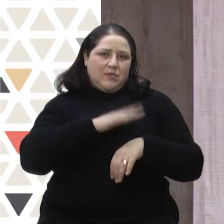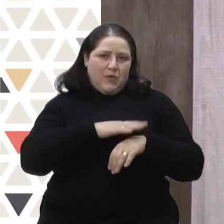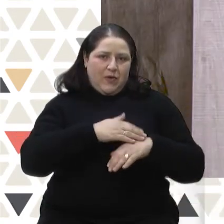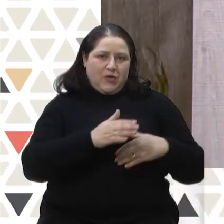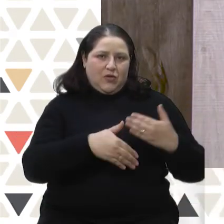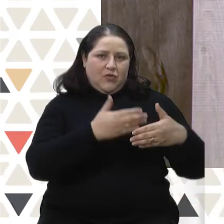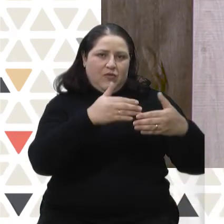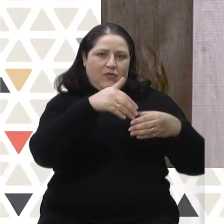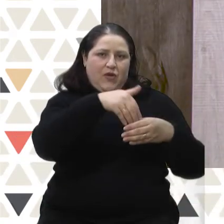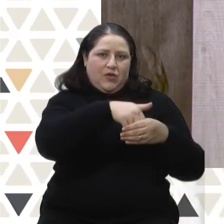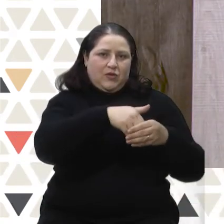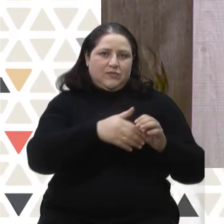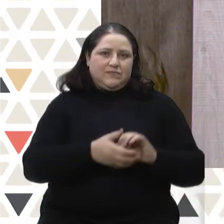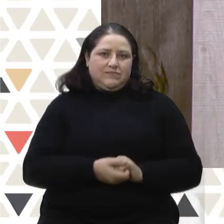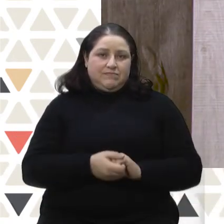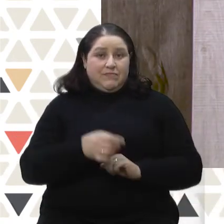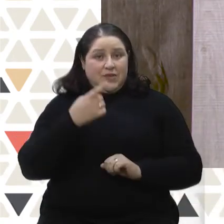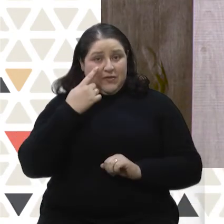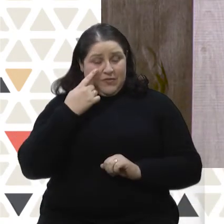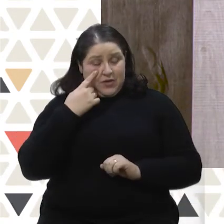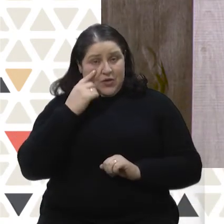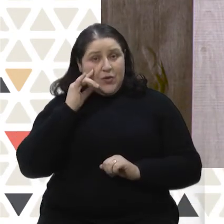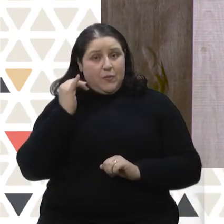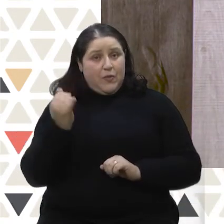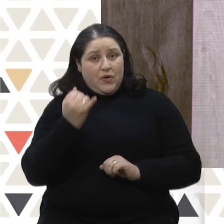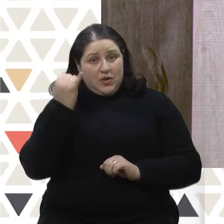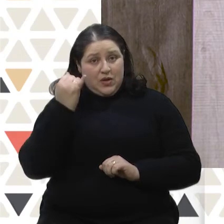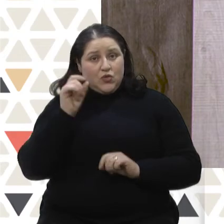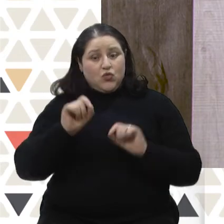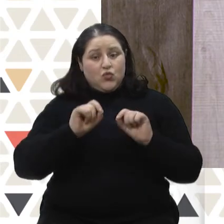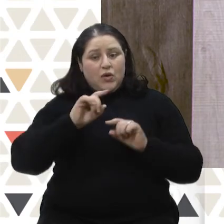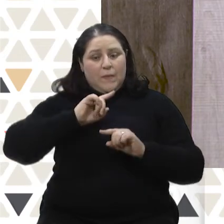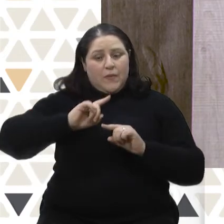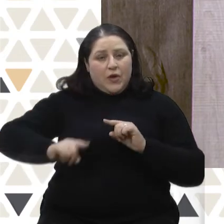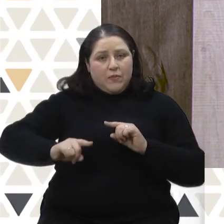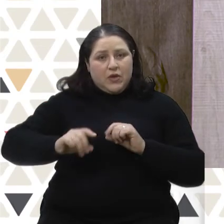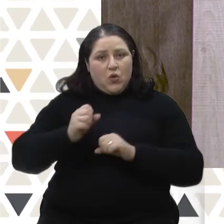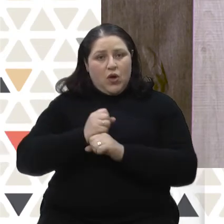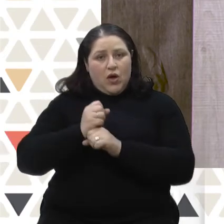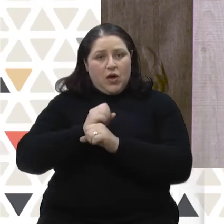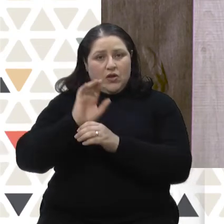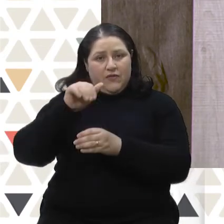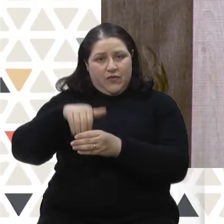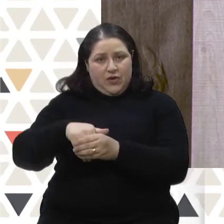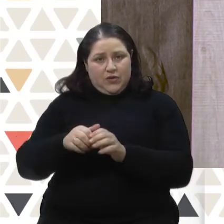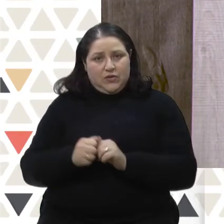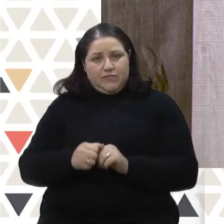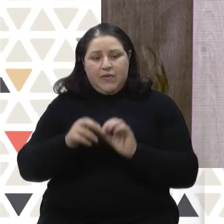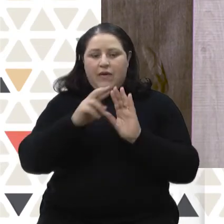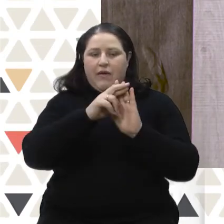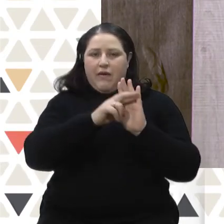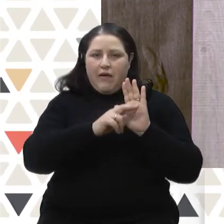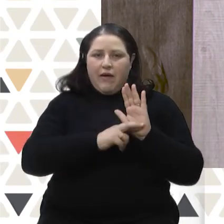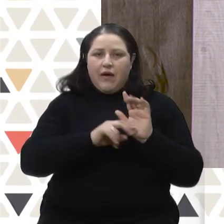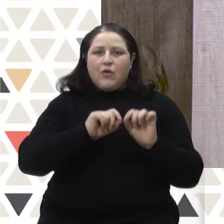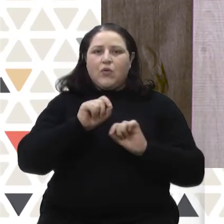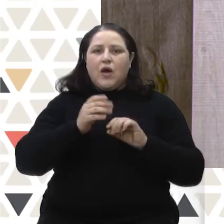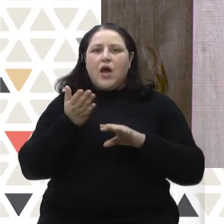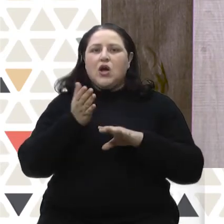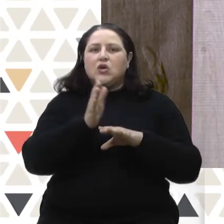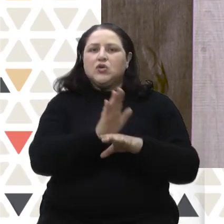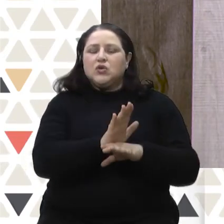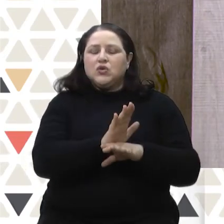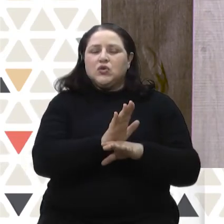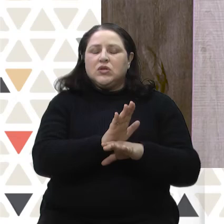eleitoral. Viu só como é importante saber o que é proibido em ano eleitoral? Essas regras garantem eleições limpas